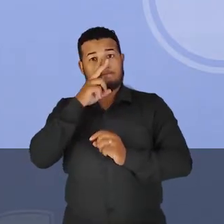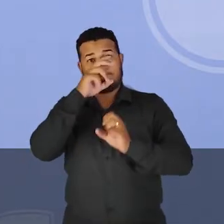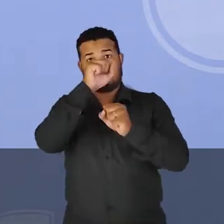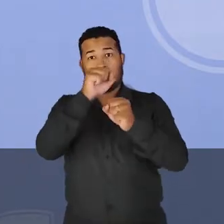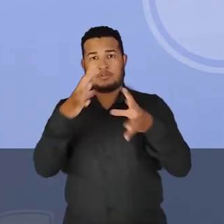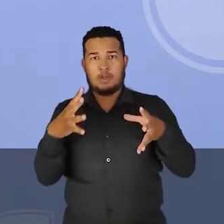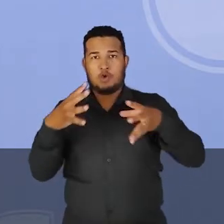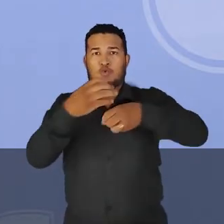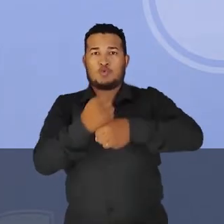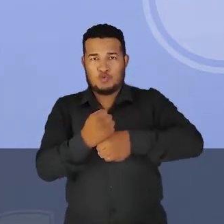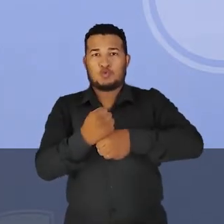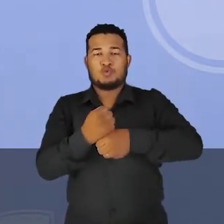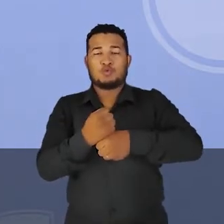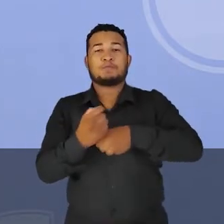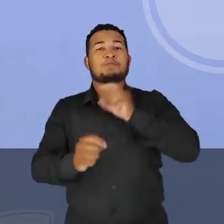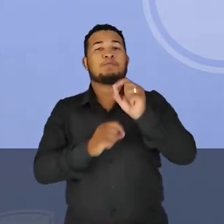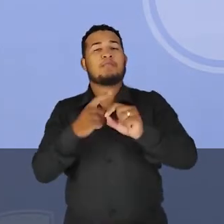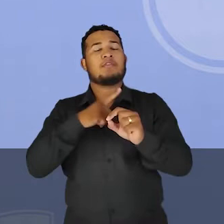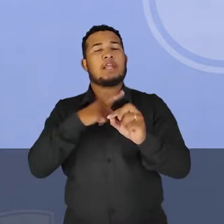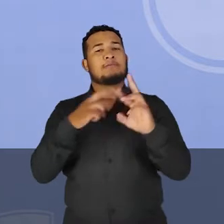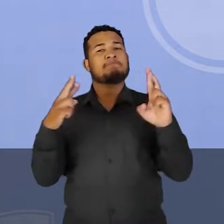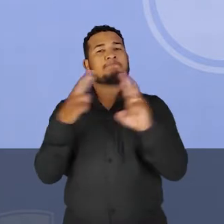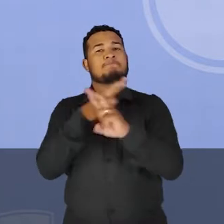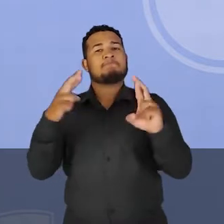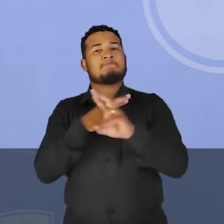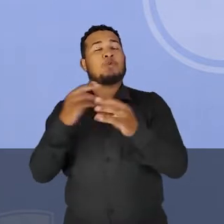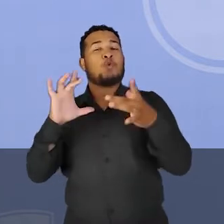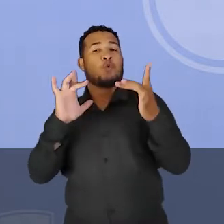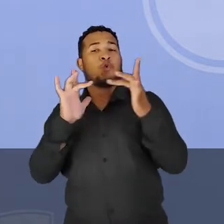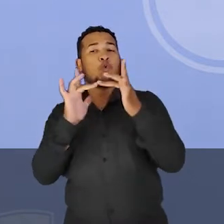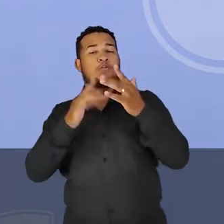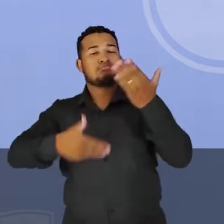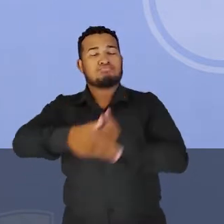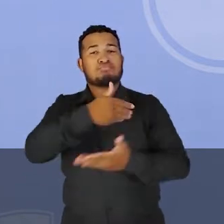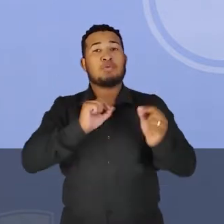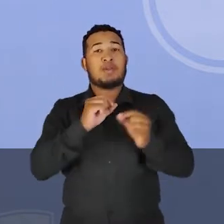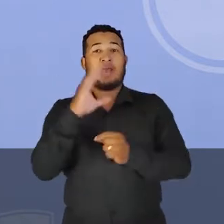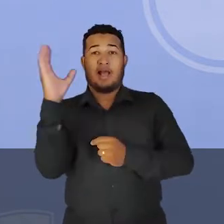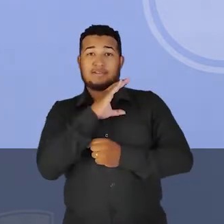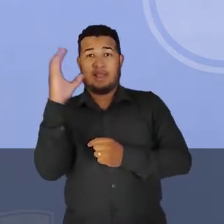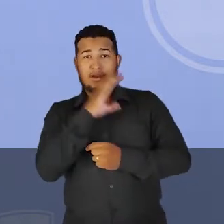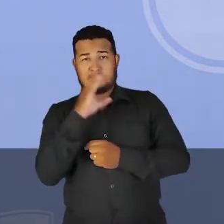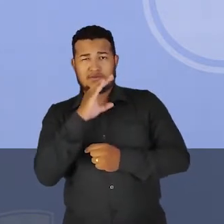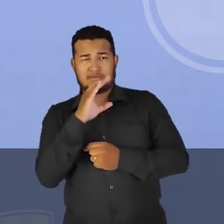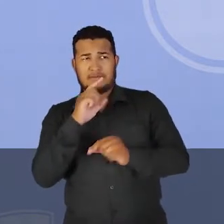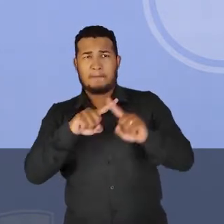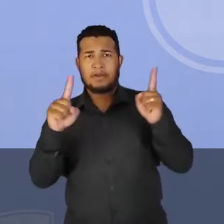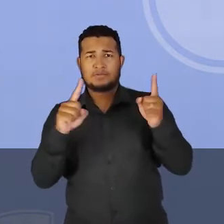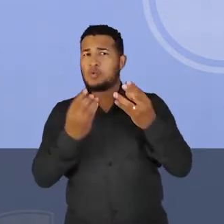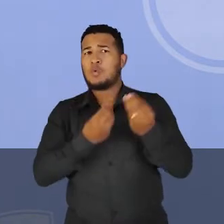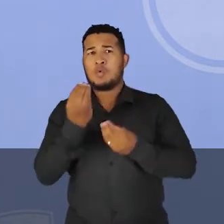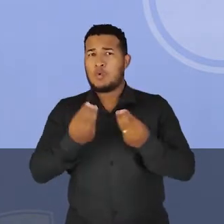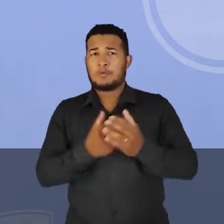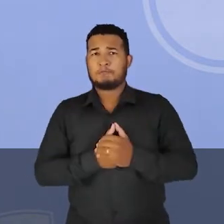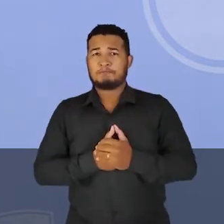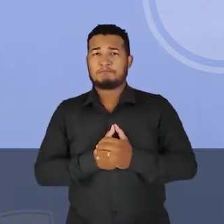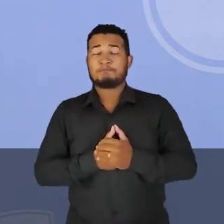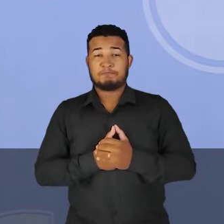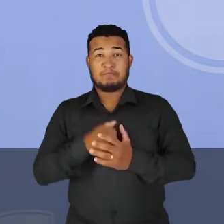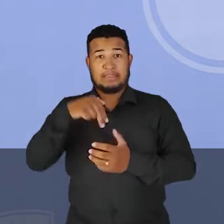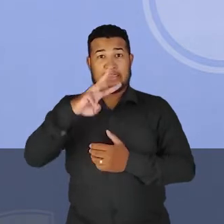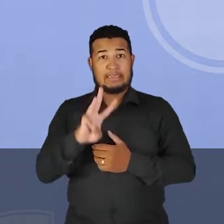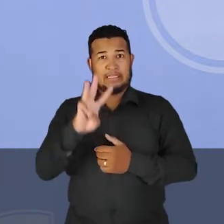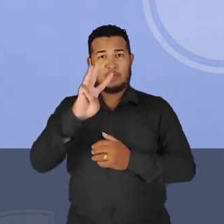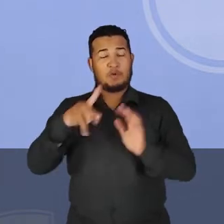resultante, ela se relaciona com a aceleração. Mas a pergunta é, como? Newton, na